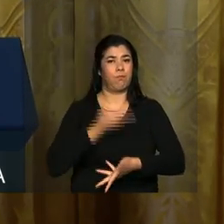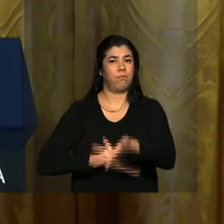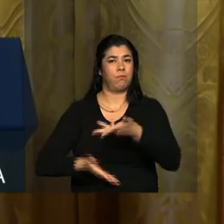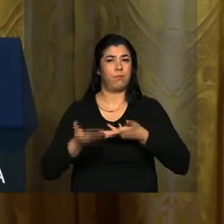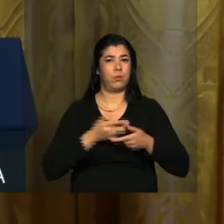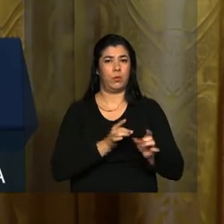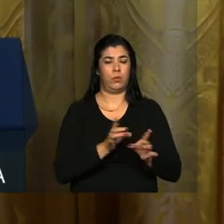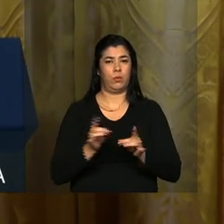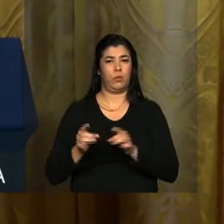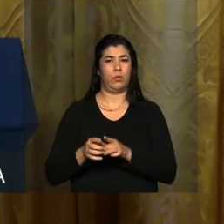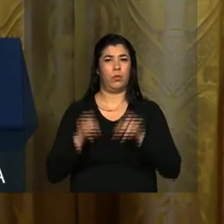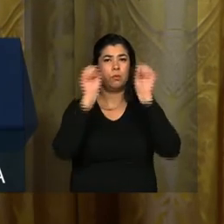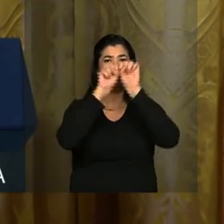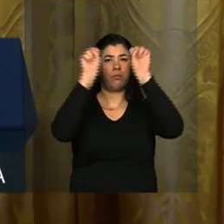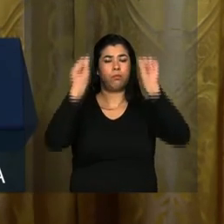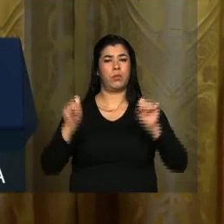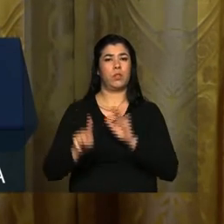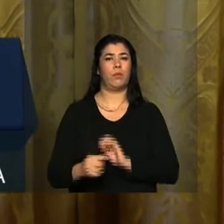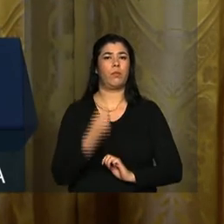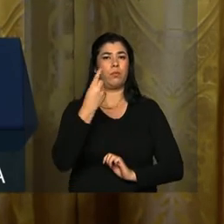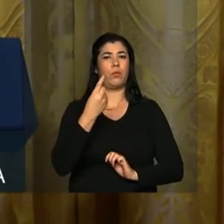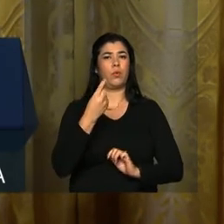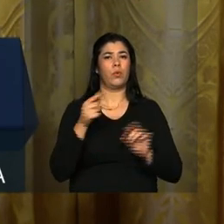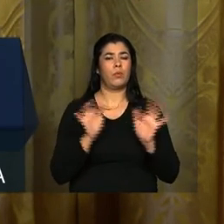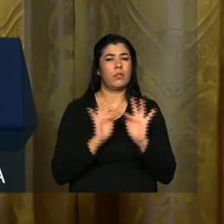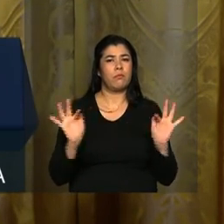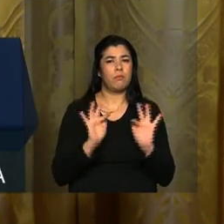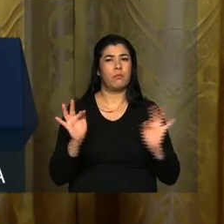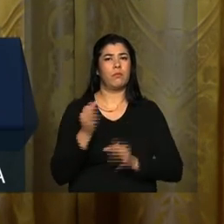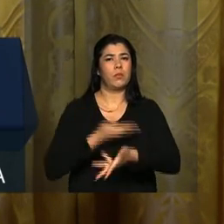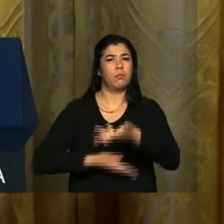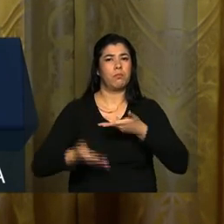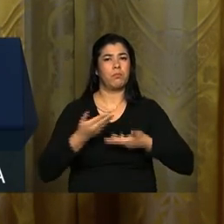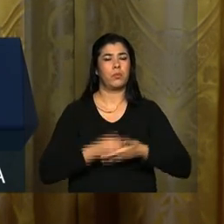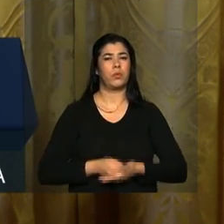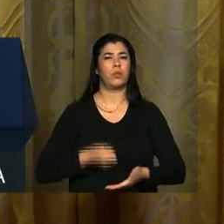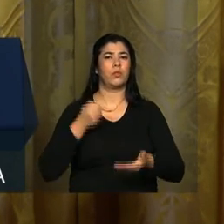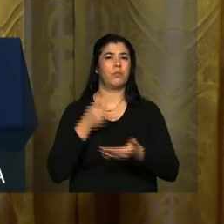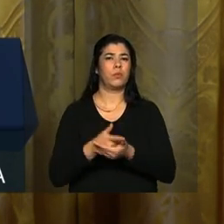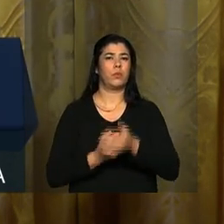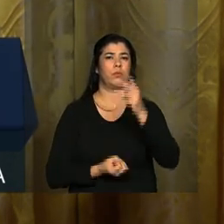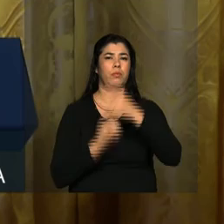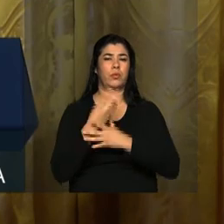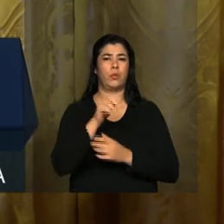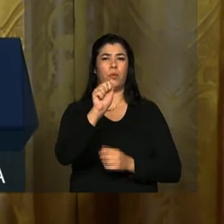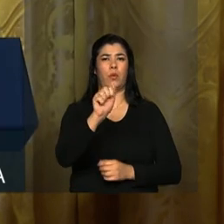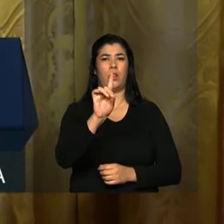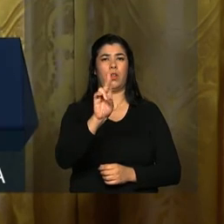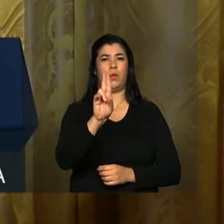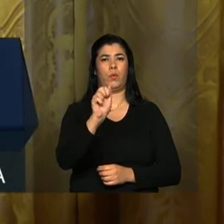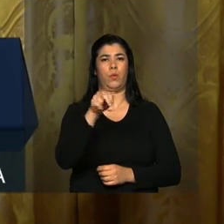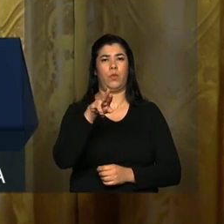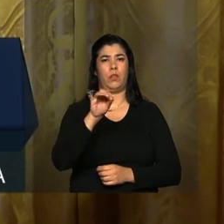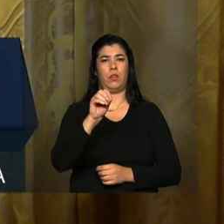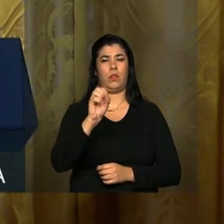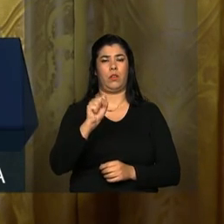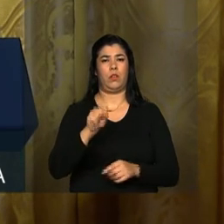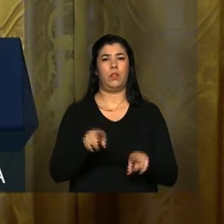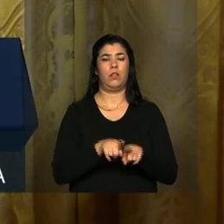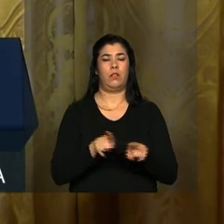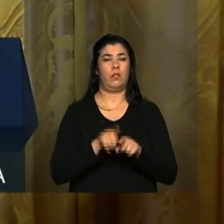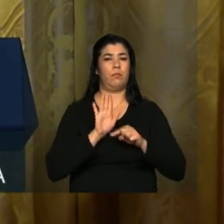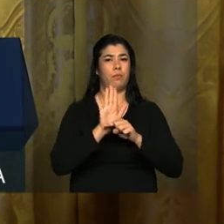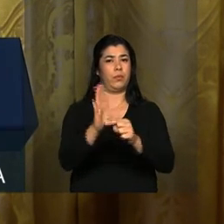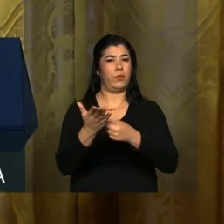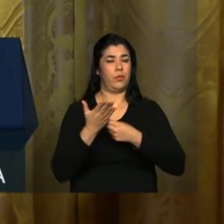janela única para simplificar e reduzir prazos de processos aduaneiros queremos também cooperar com os